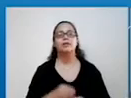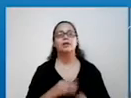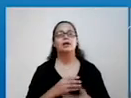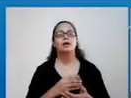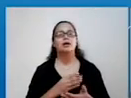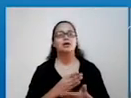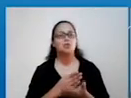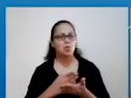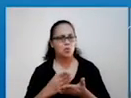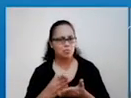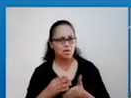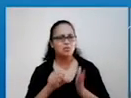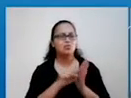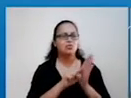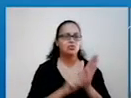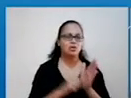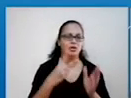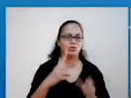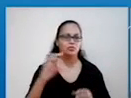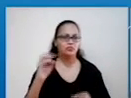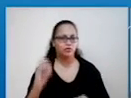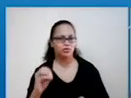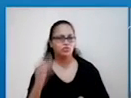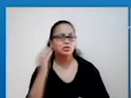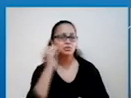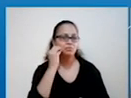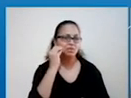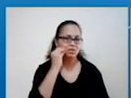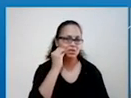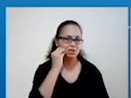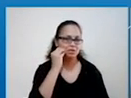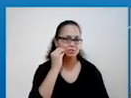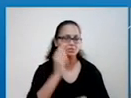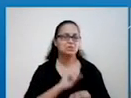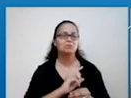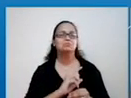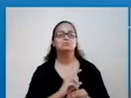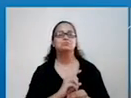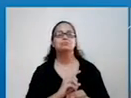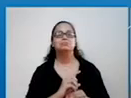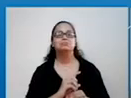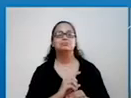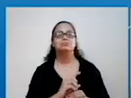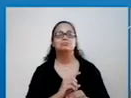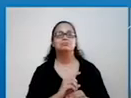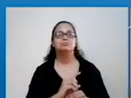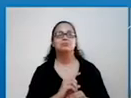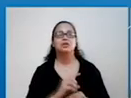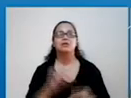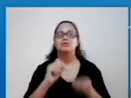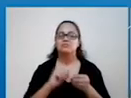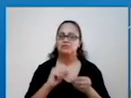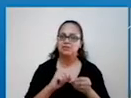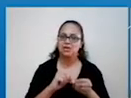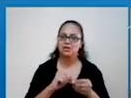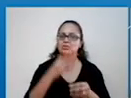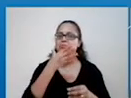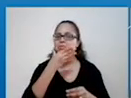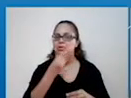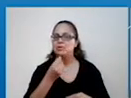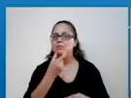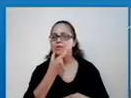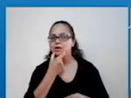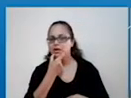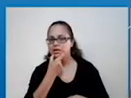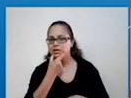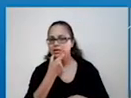século XX, experiências com elementos químicos radioativos realizados pelo inglês Frederick Soddy e